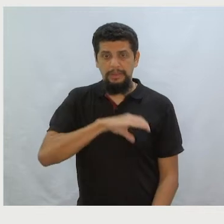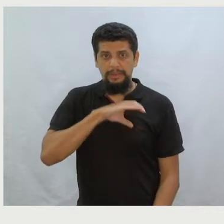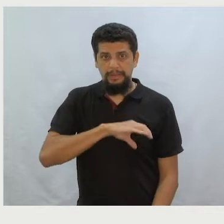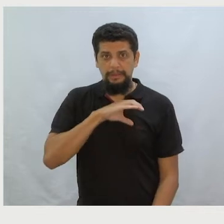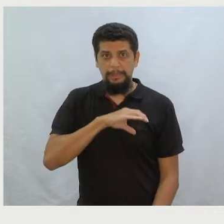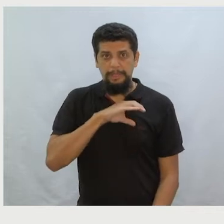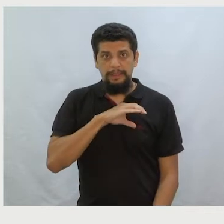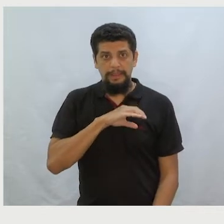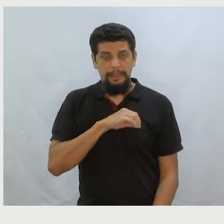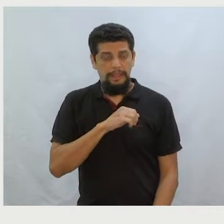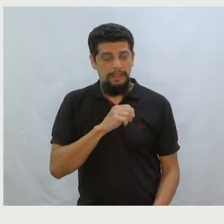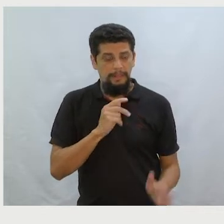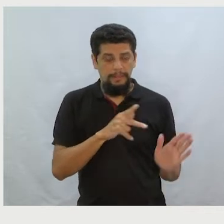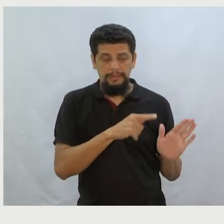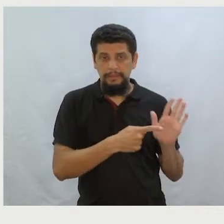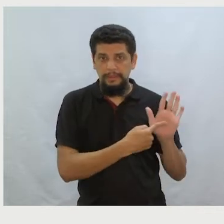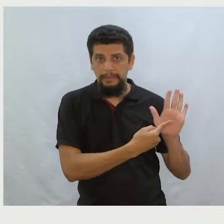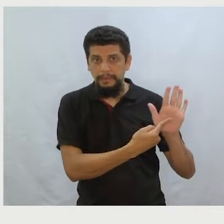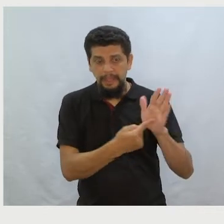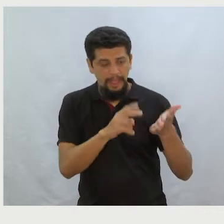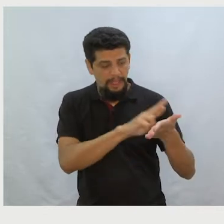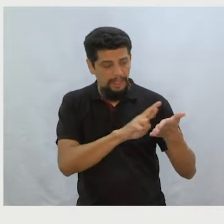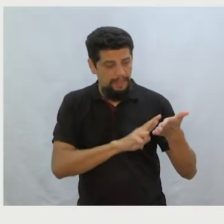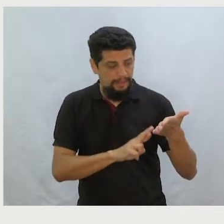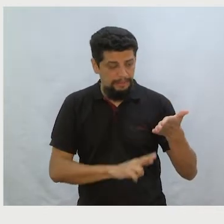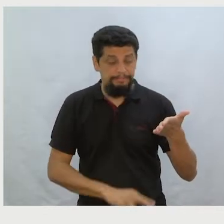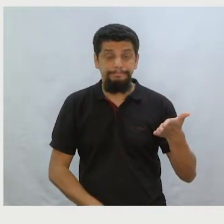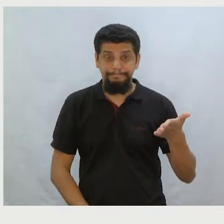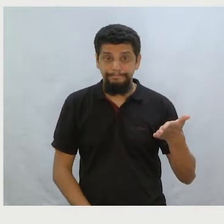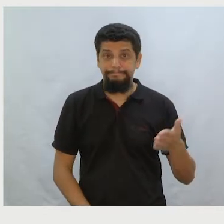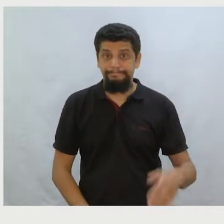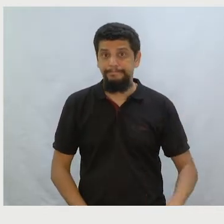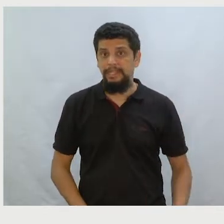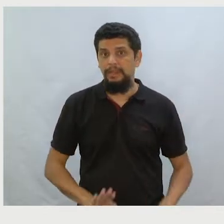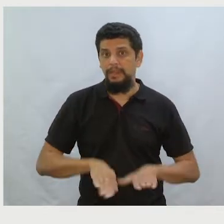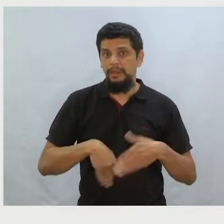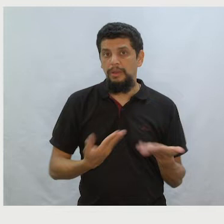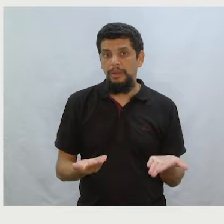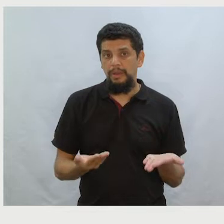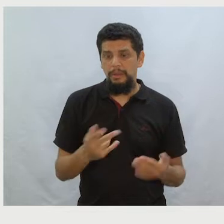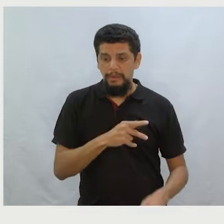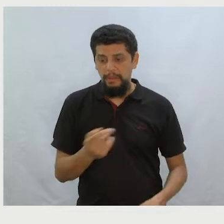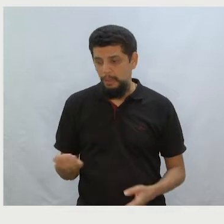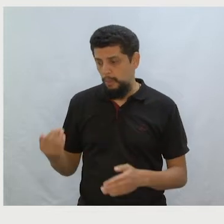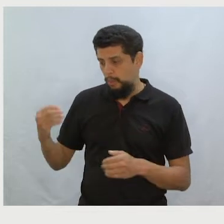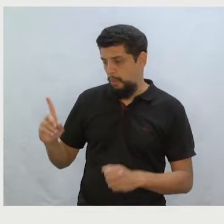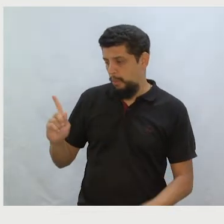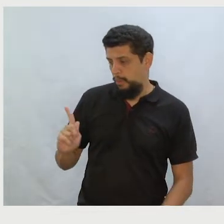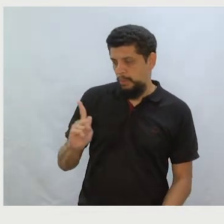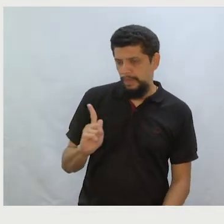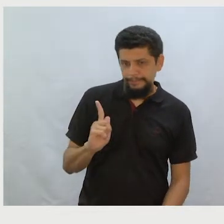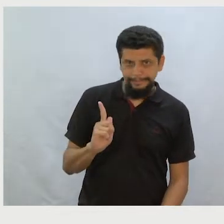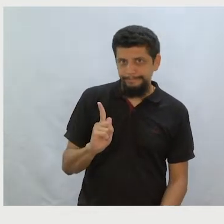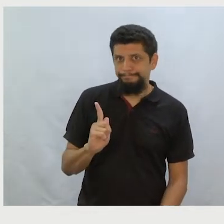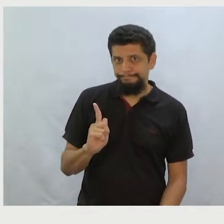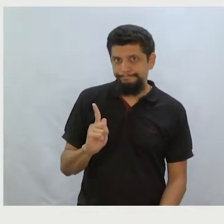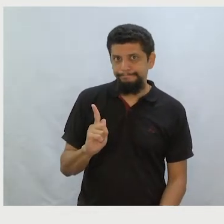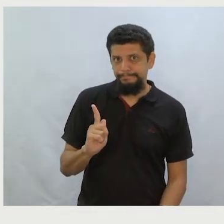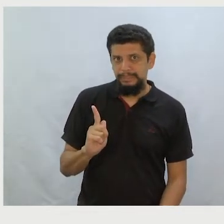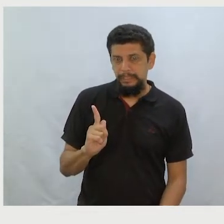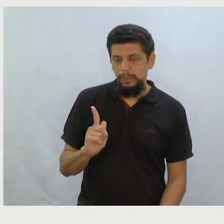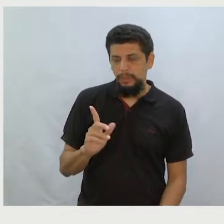ia trazer as nossas redações de volta quando a professora entrou na sala eu tinha